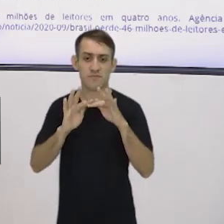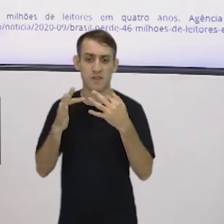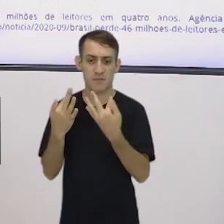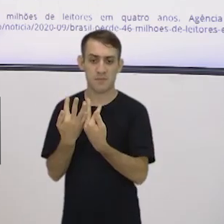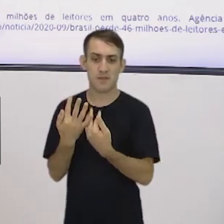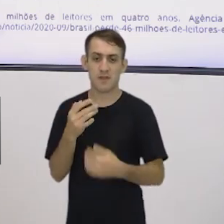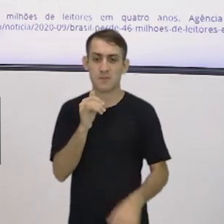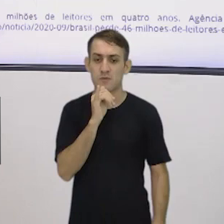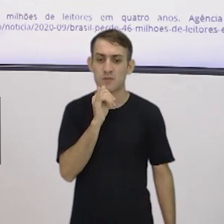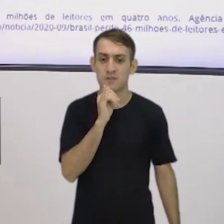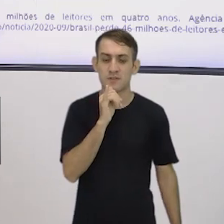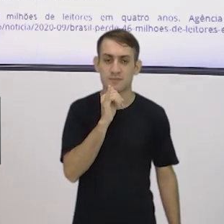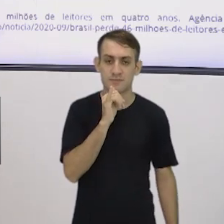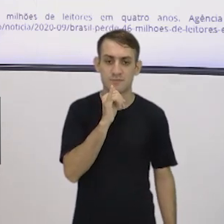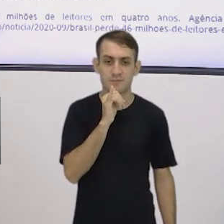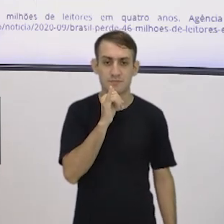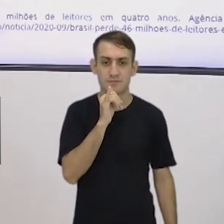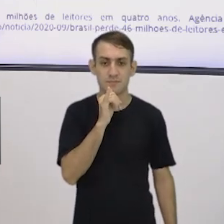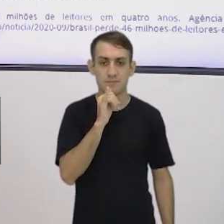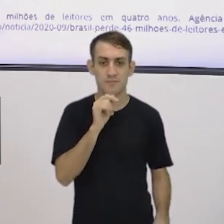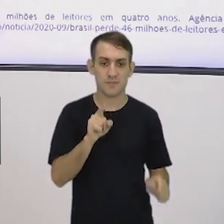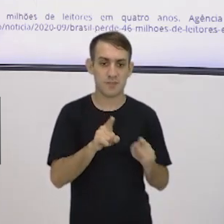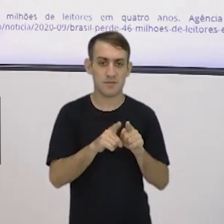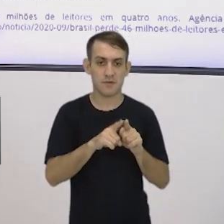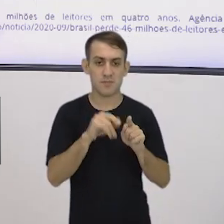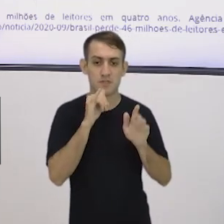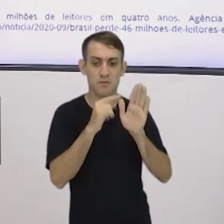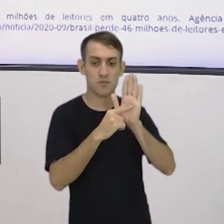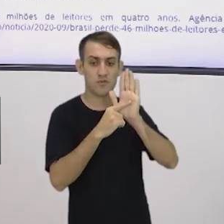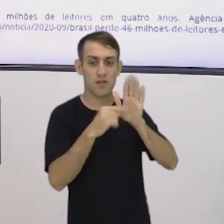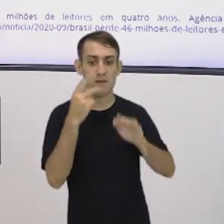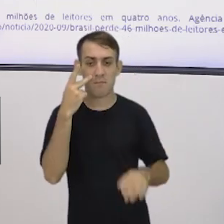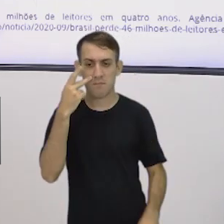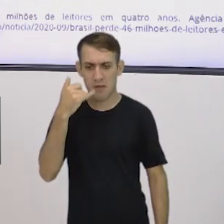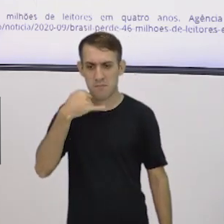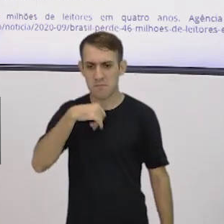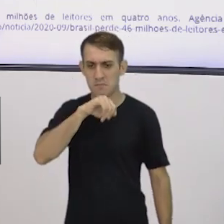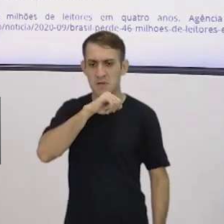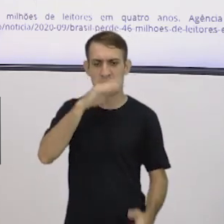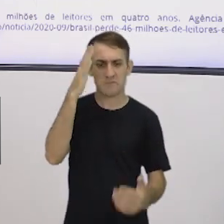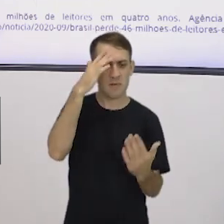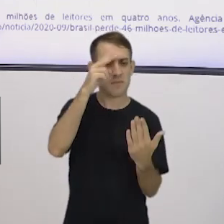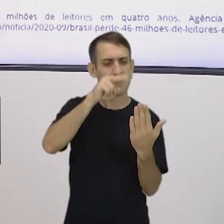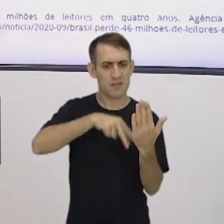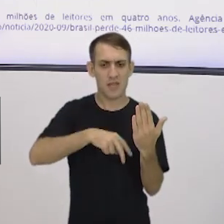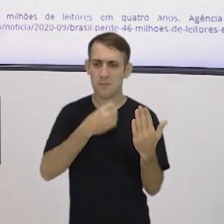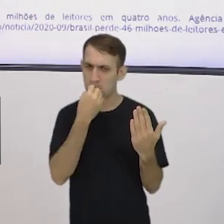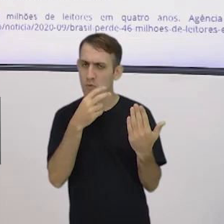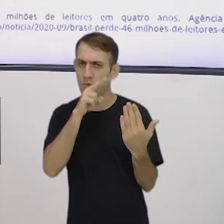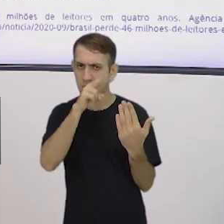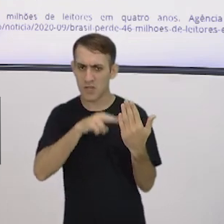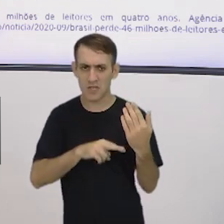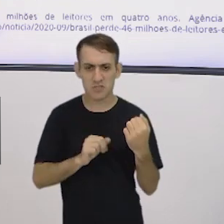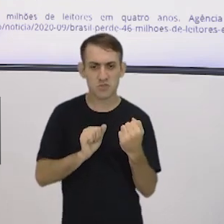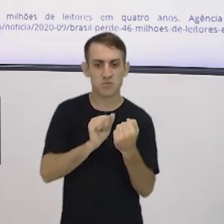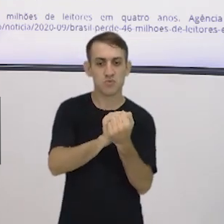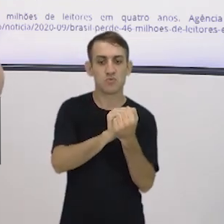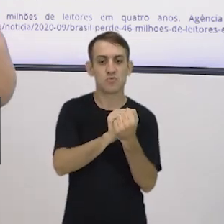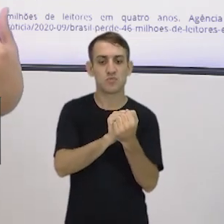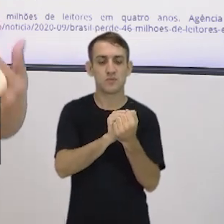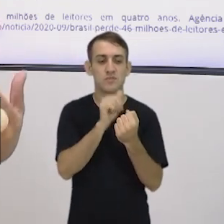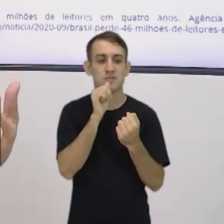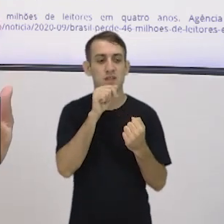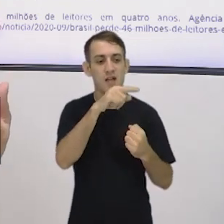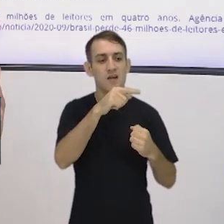exemplo, né, também é legal. Então, os pais que sabem ler, que leem, também é legal. Você ler para o